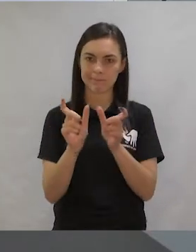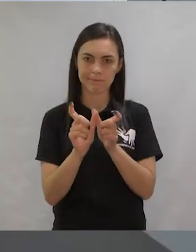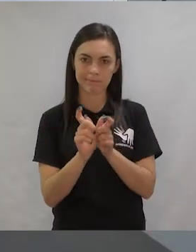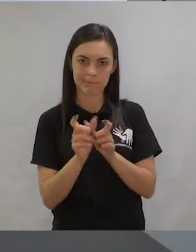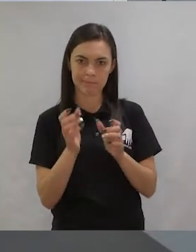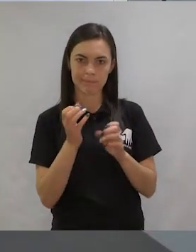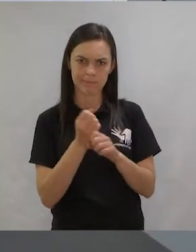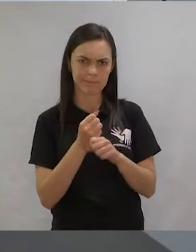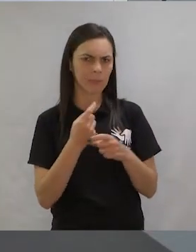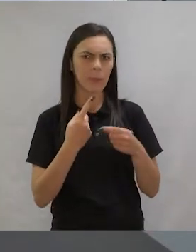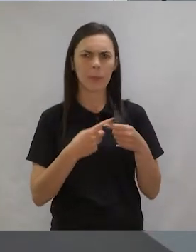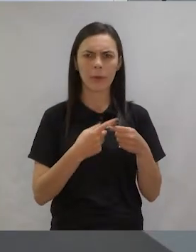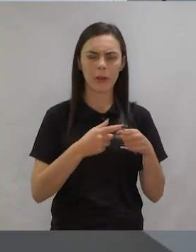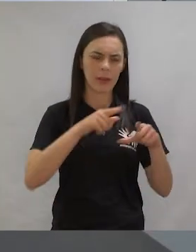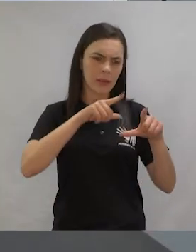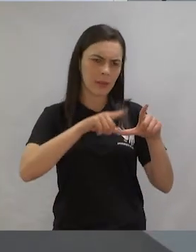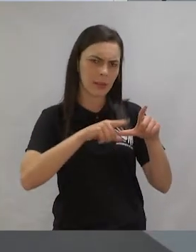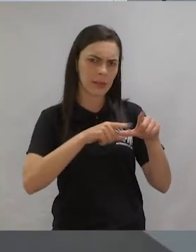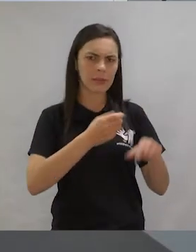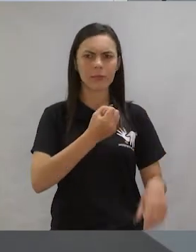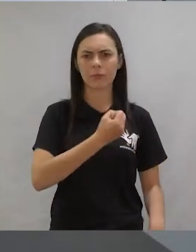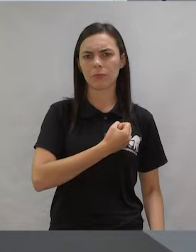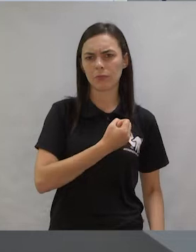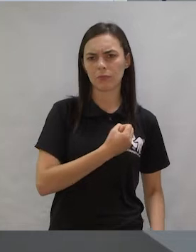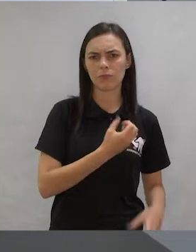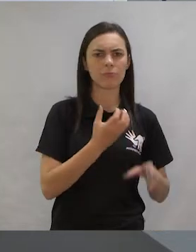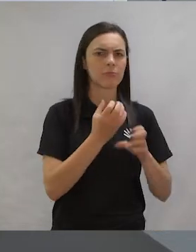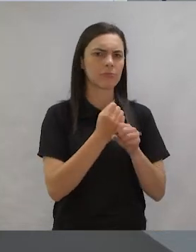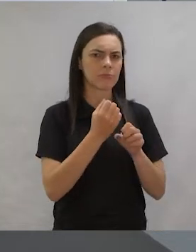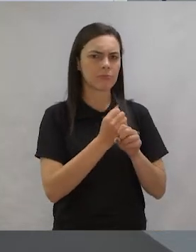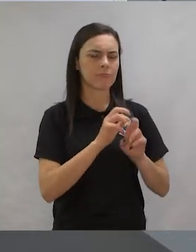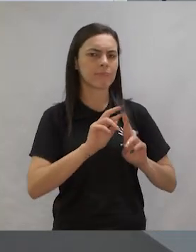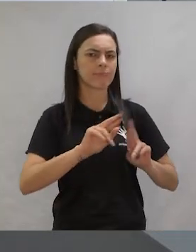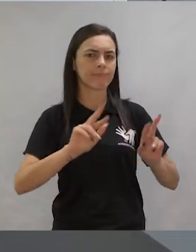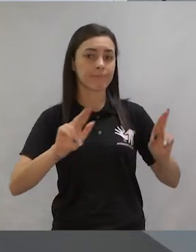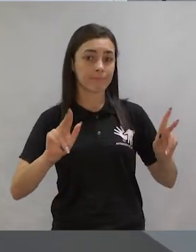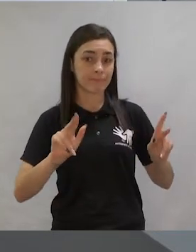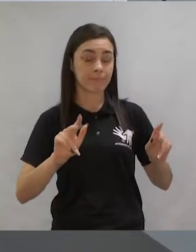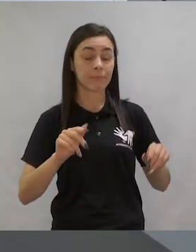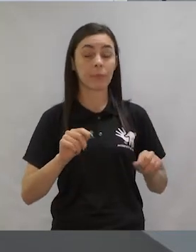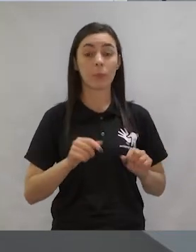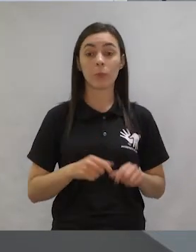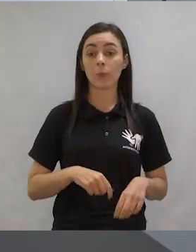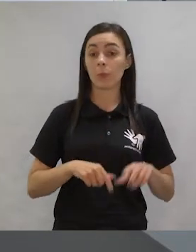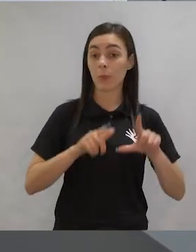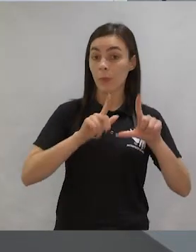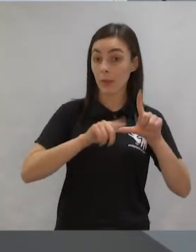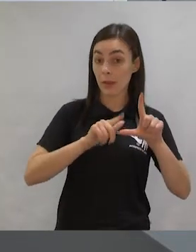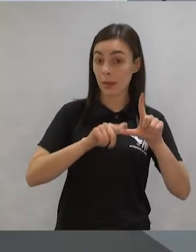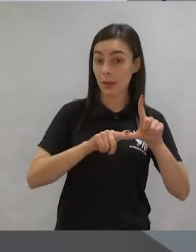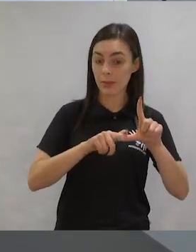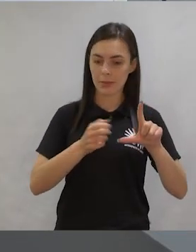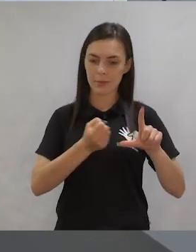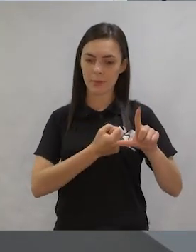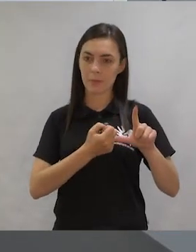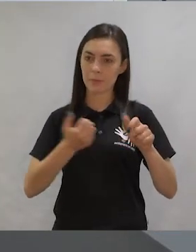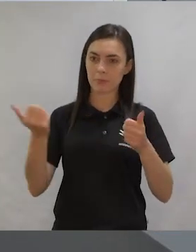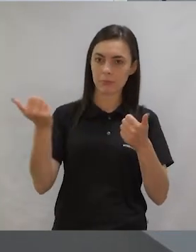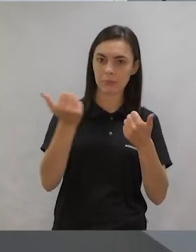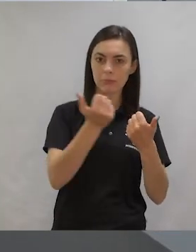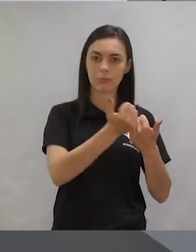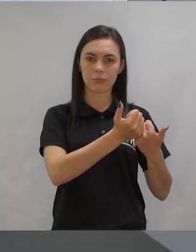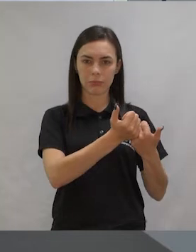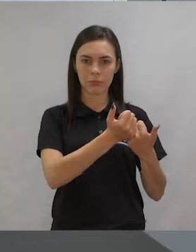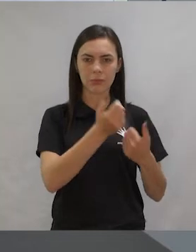algébrica, porque ela tinha letras, números e operações. Eu substituí as letras